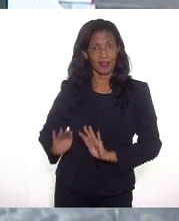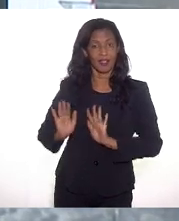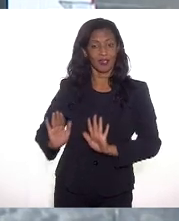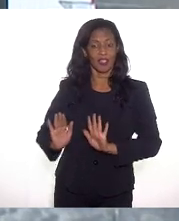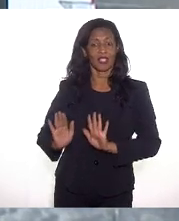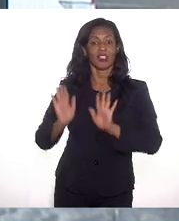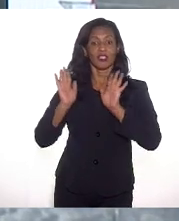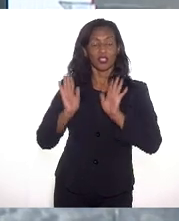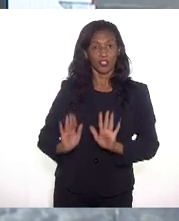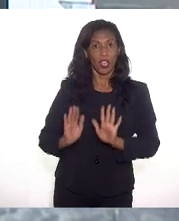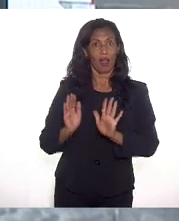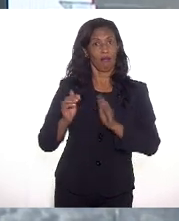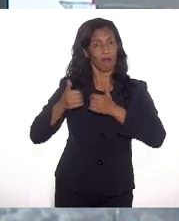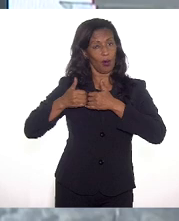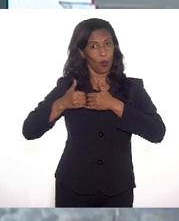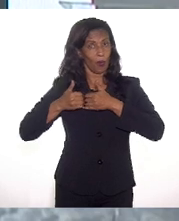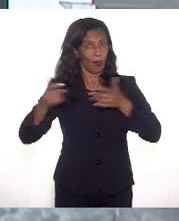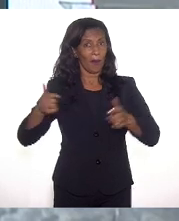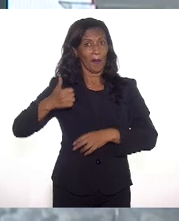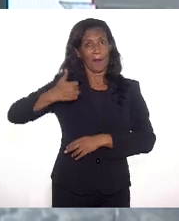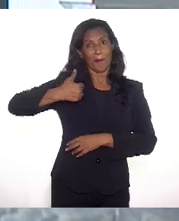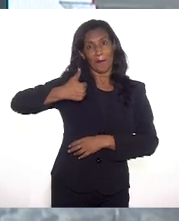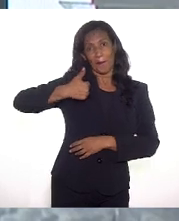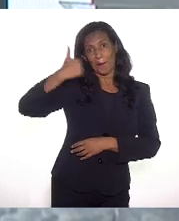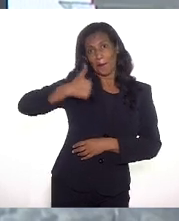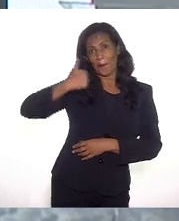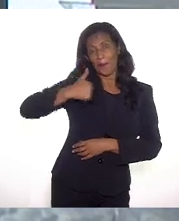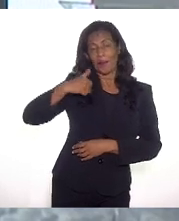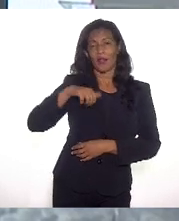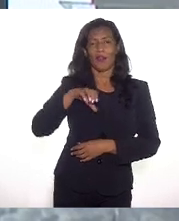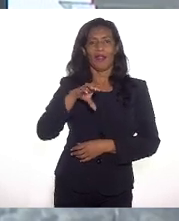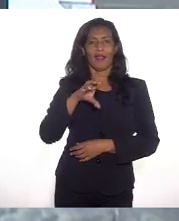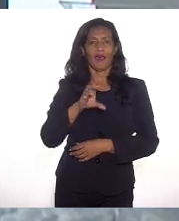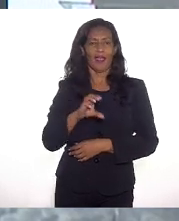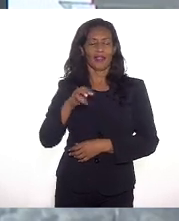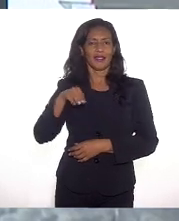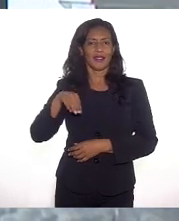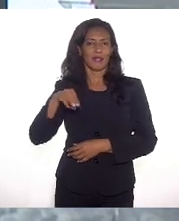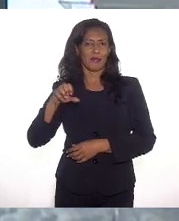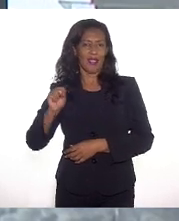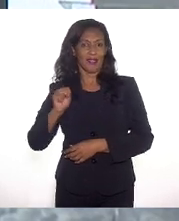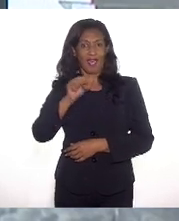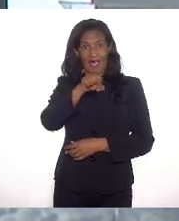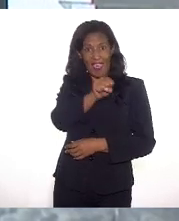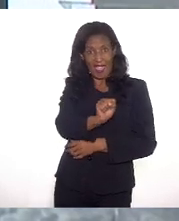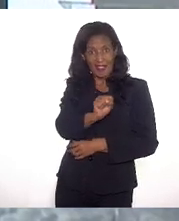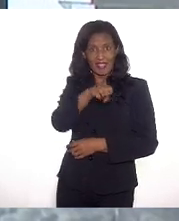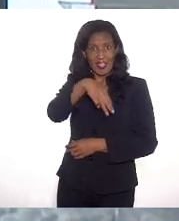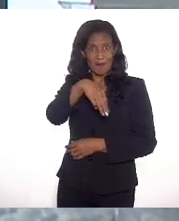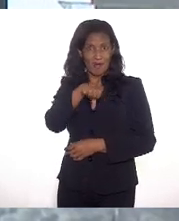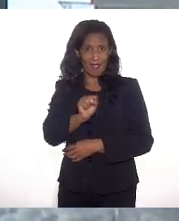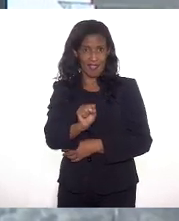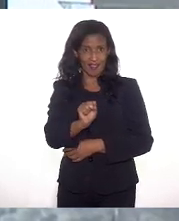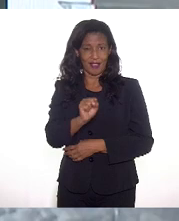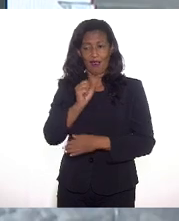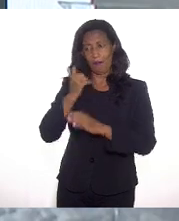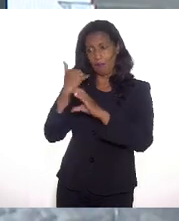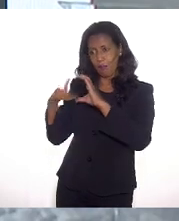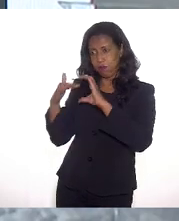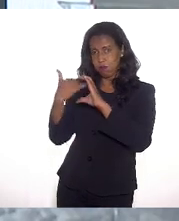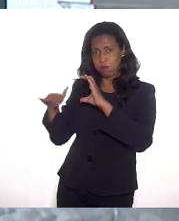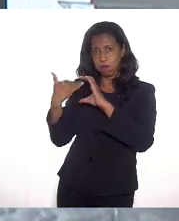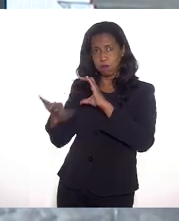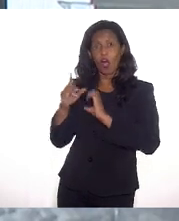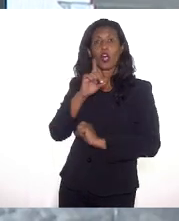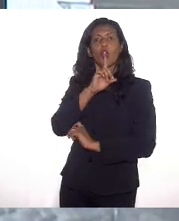estão sendo disparados os primeiros SMS e essas pessoas estão recebendo agora o dia,